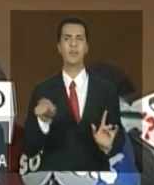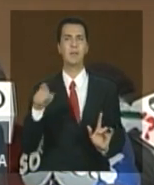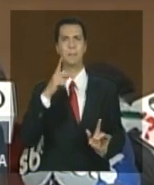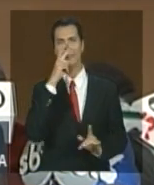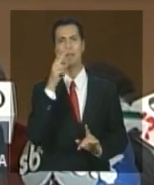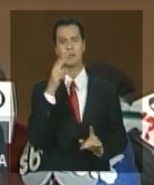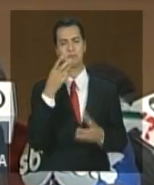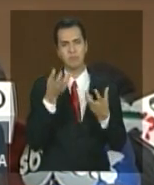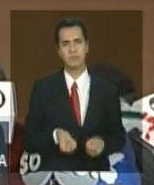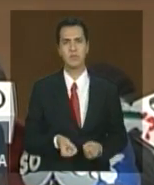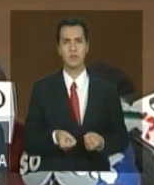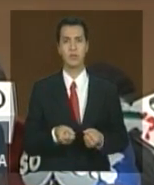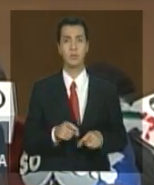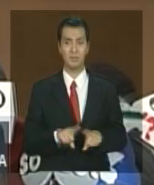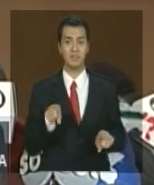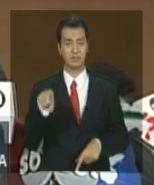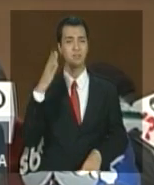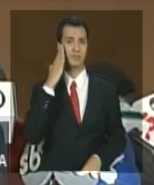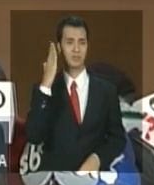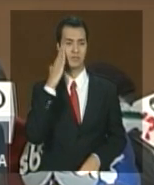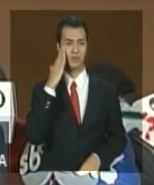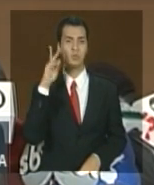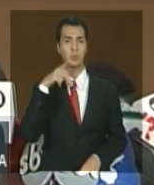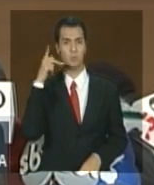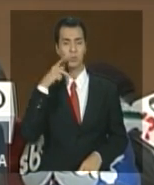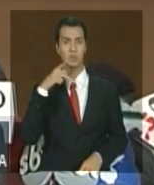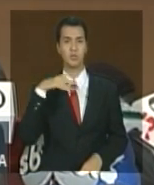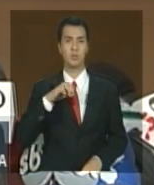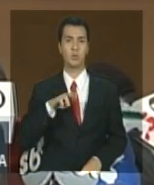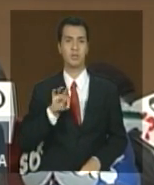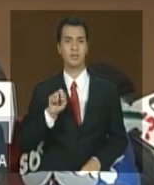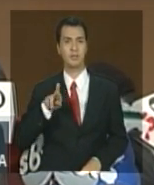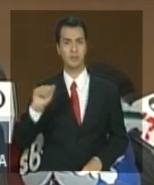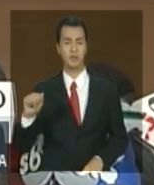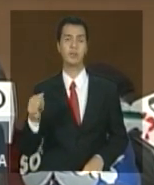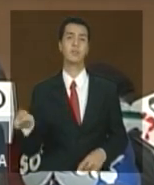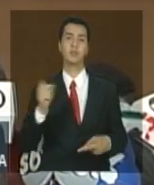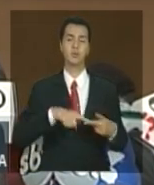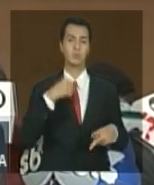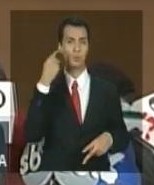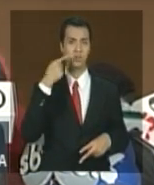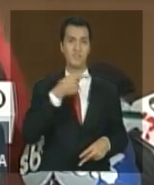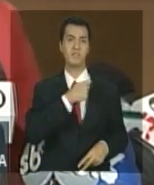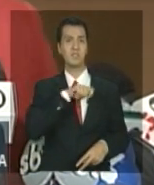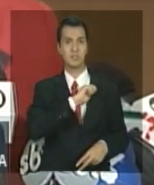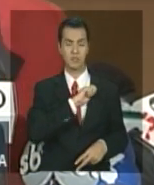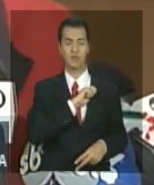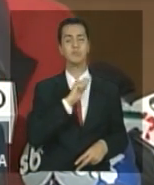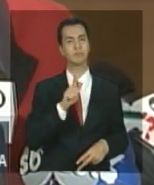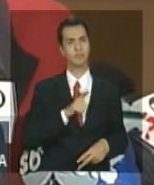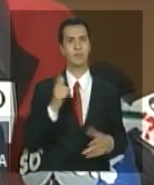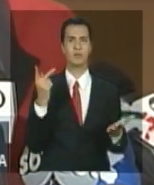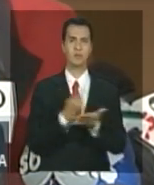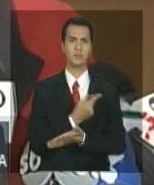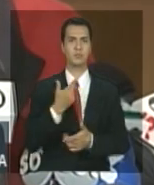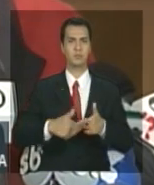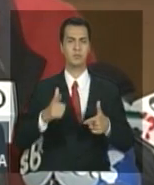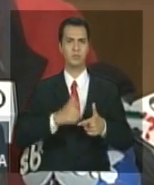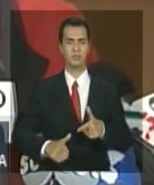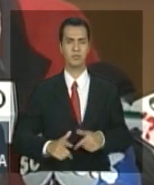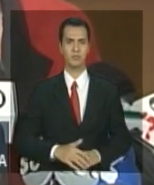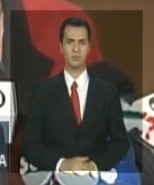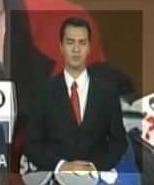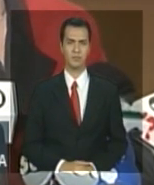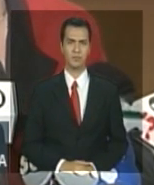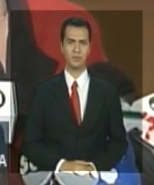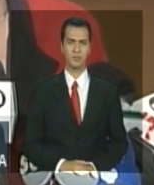fiscais sem, aliás, políticas monetárias sem políticas fiscais de expansão provocam isso. Presidenta, foi mencionado o caso, por um